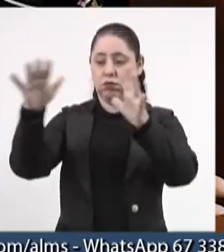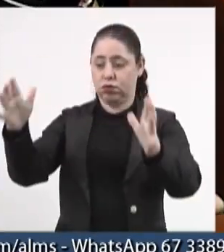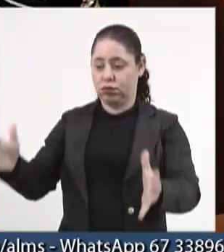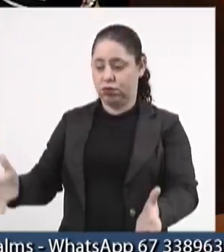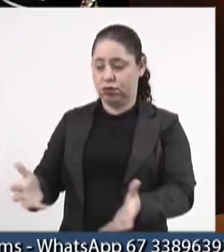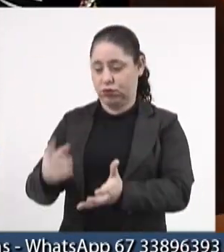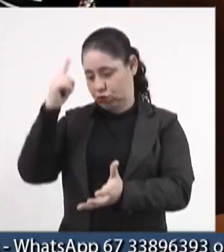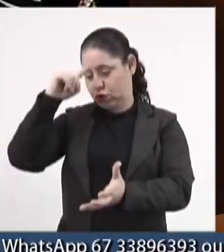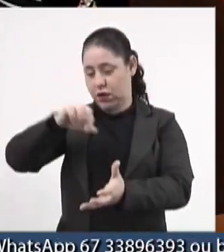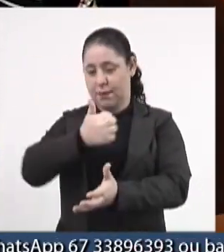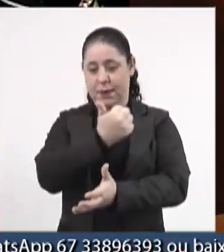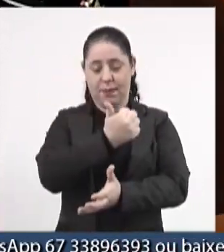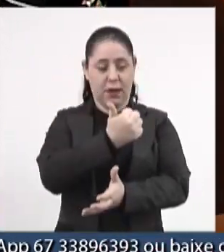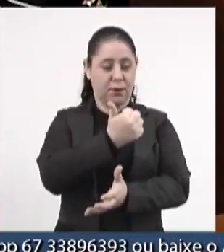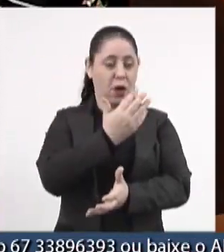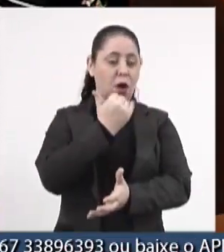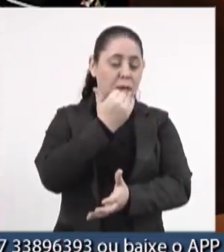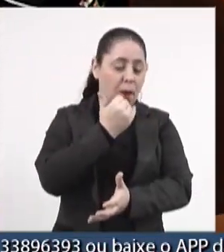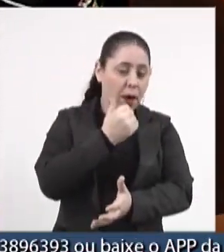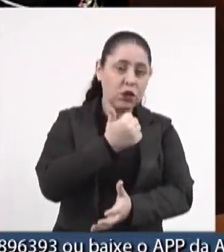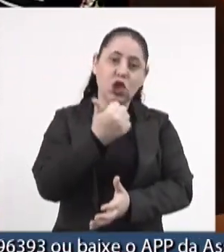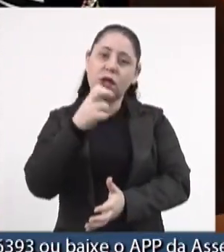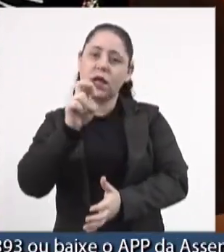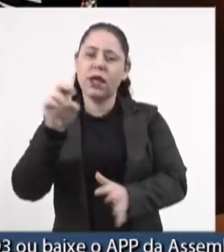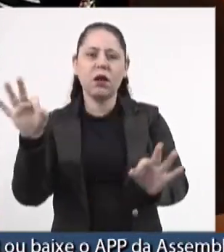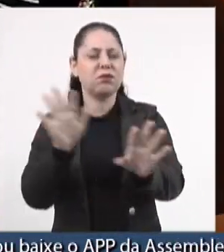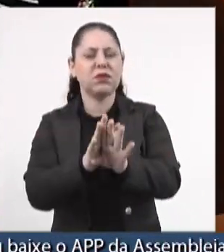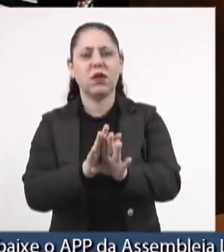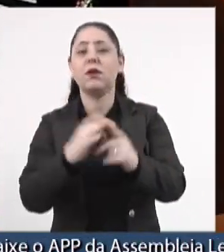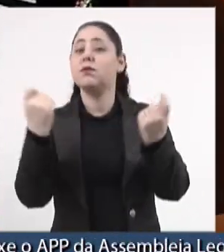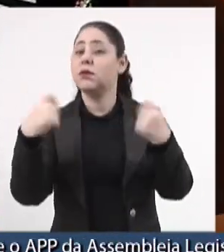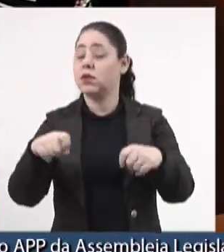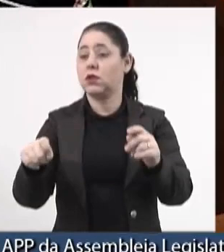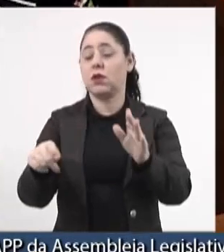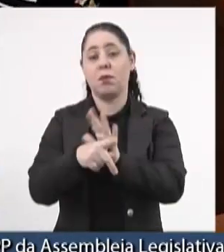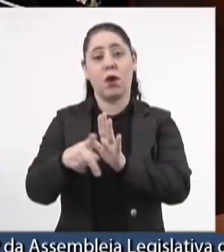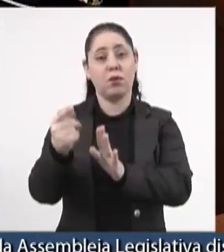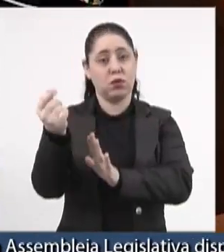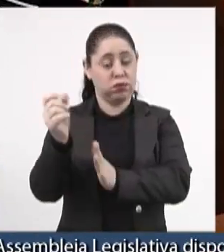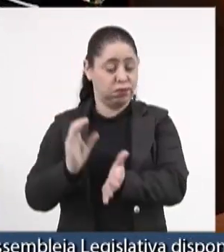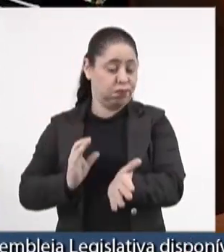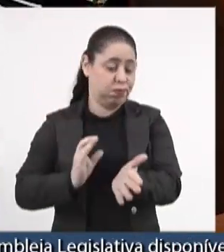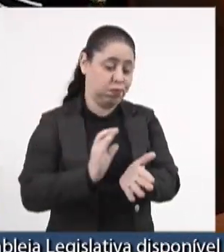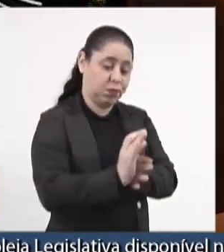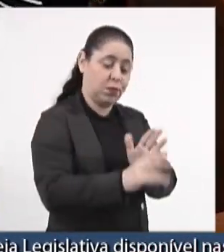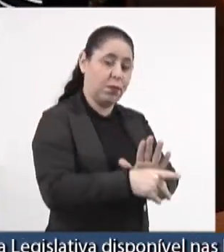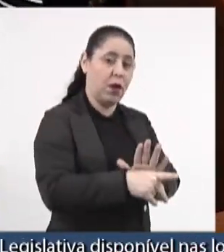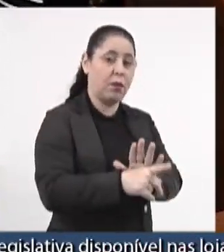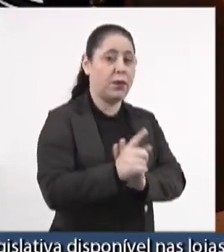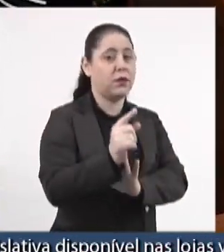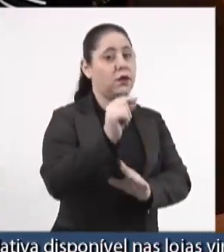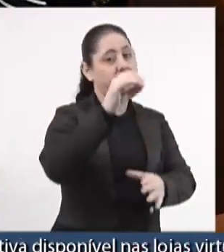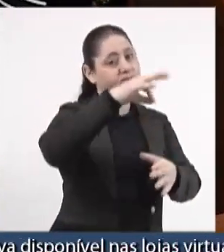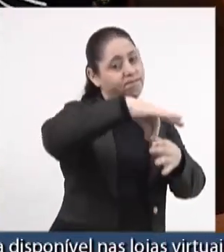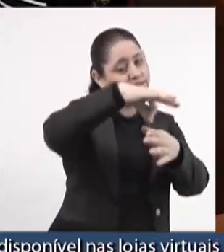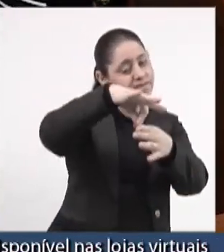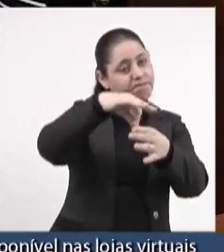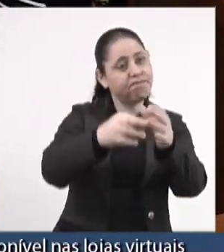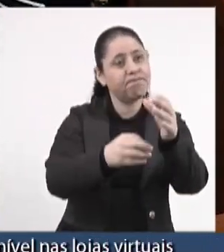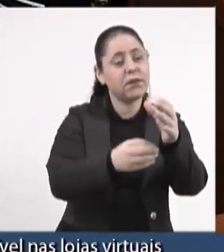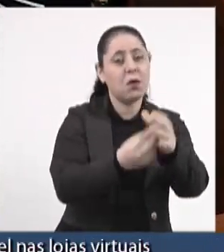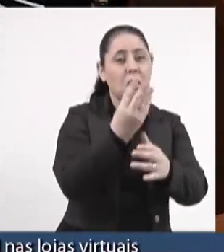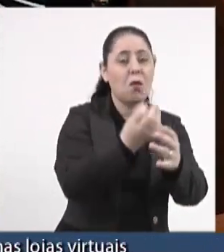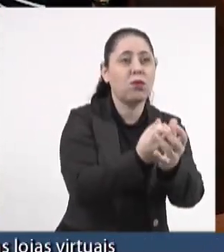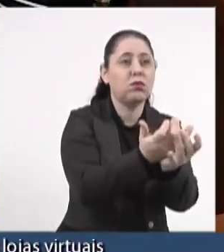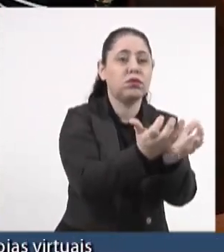dia 15 já acabou. Ele tem que produzir, tem que ter investimento, tem que ter